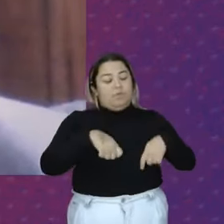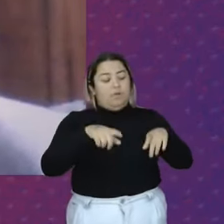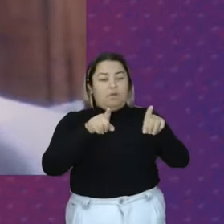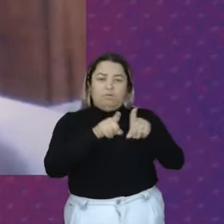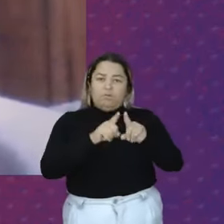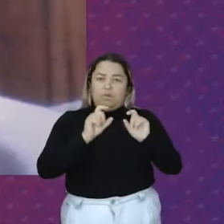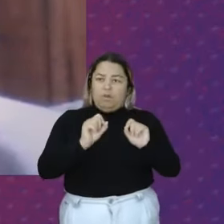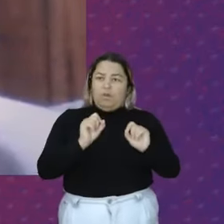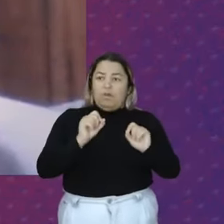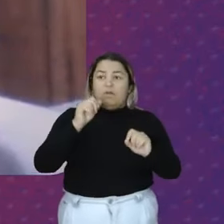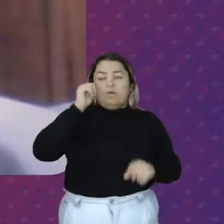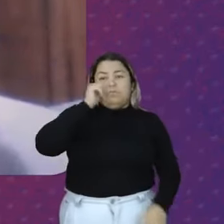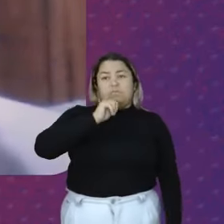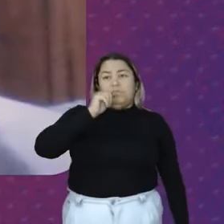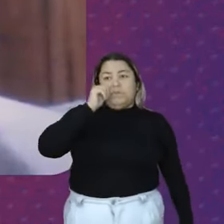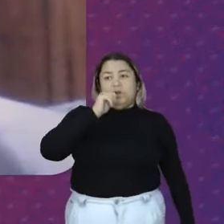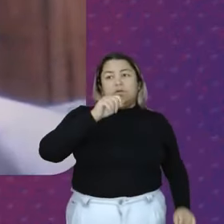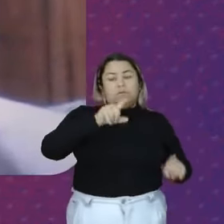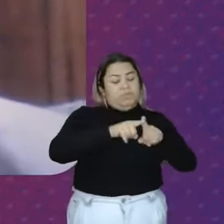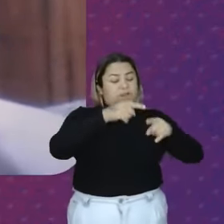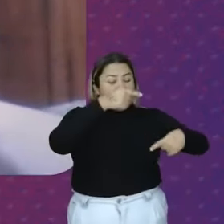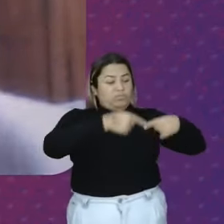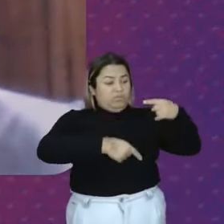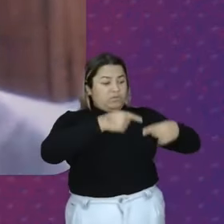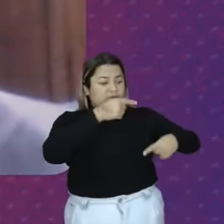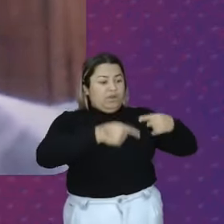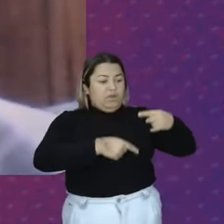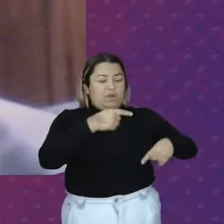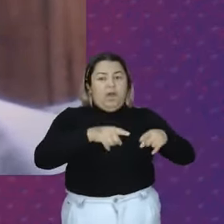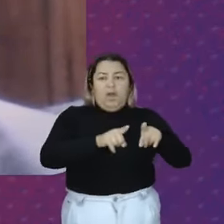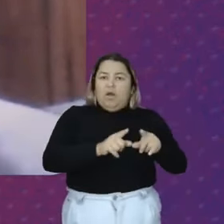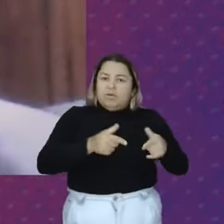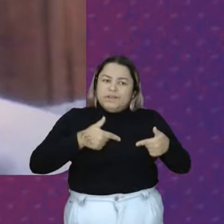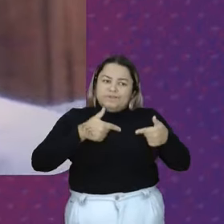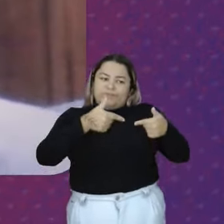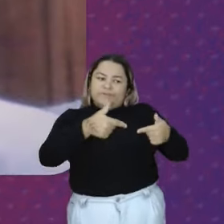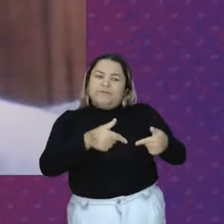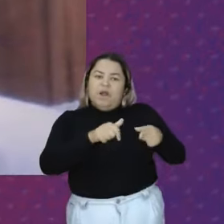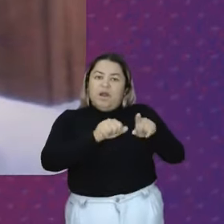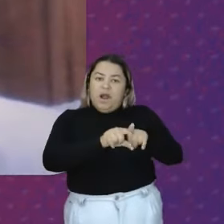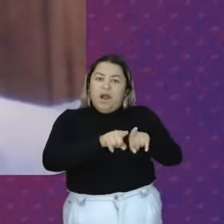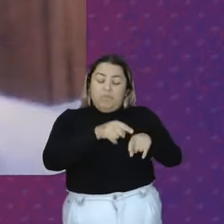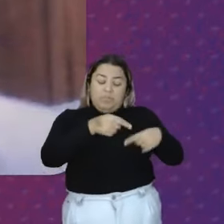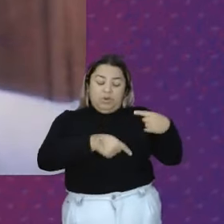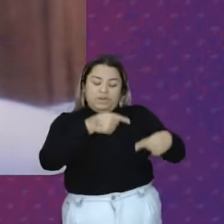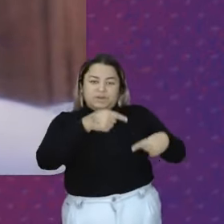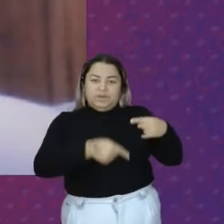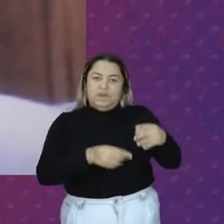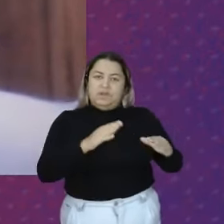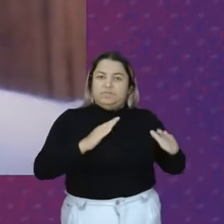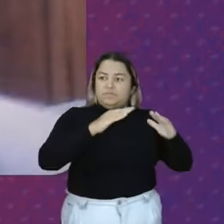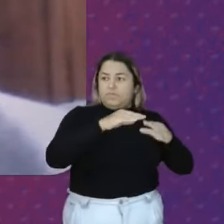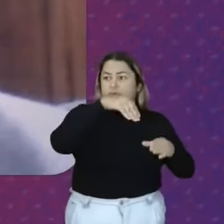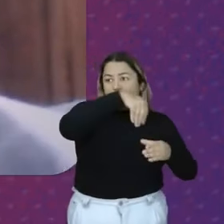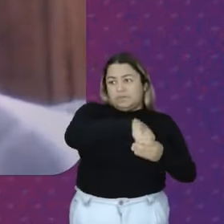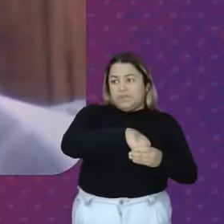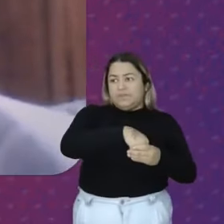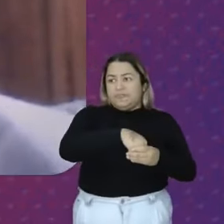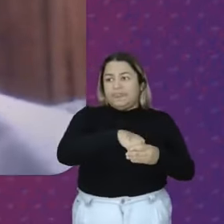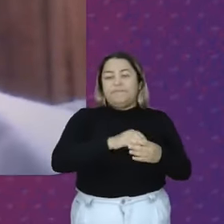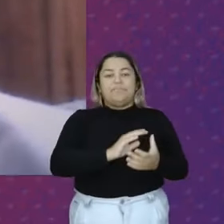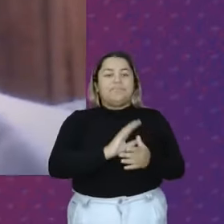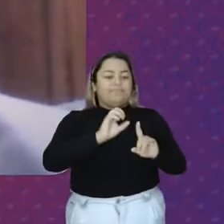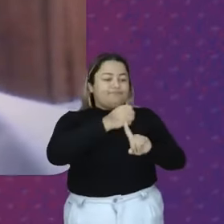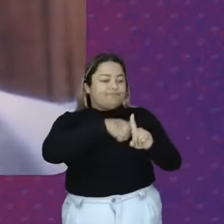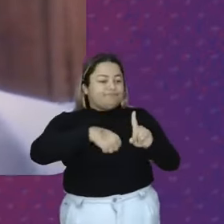específicas das mulheres com ência nas políticas existentes de enfrentamento à violência doméstica e as demais políticas públicas para mulheres e também para toda